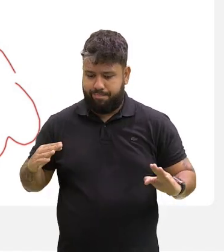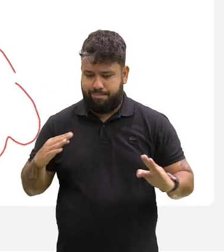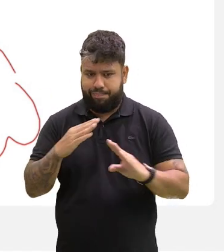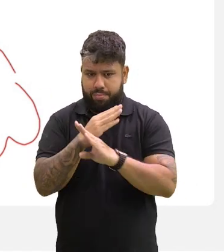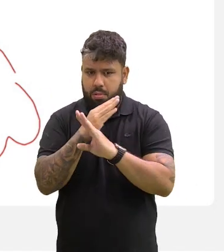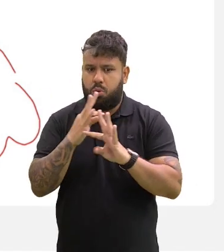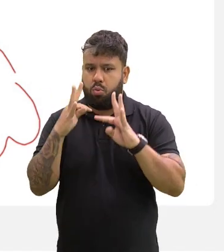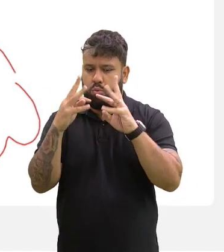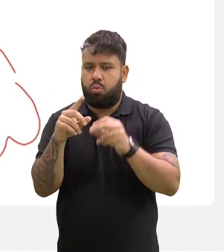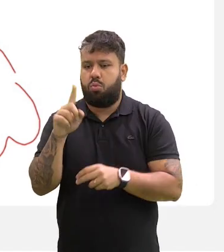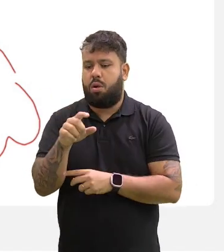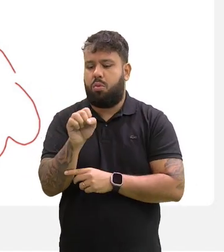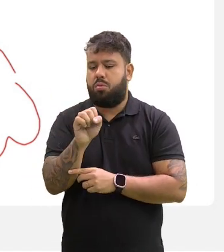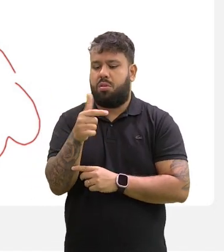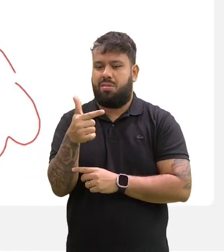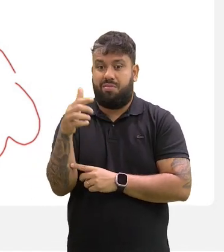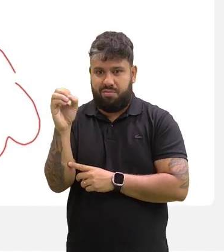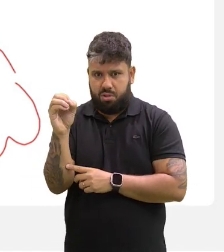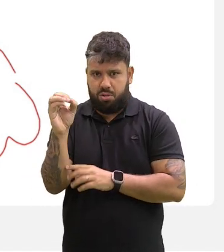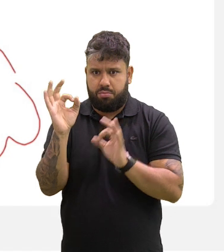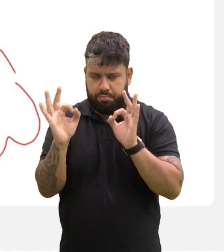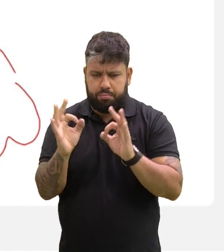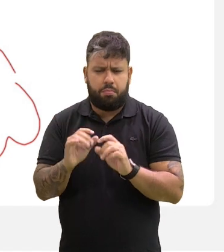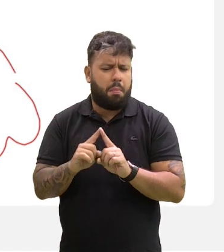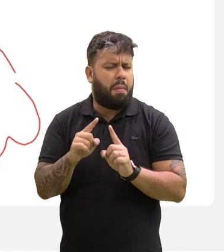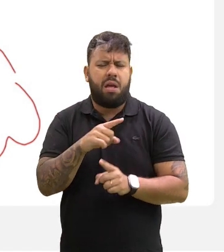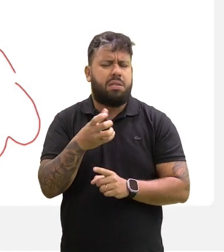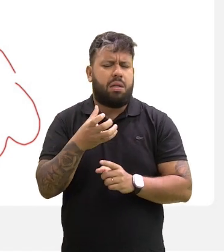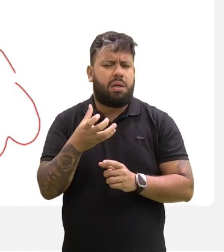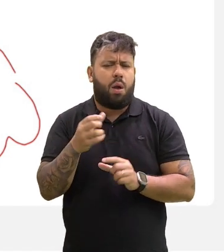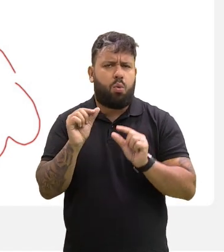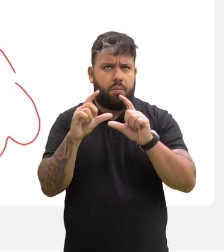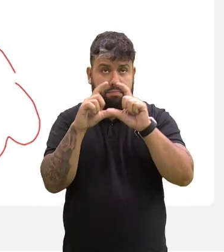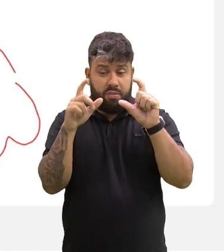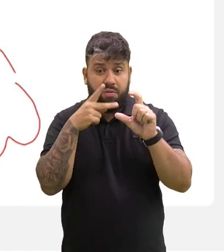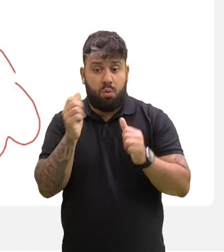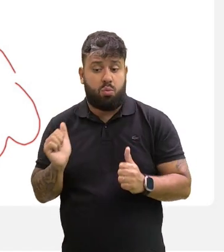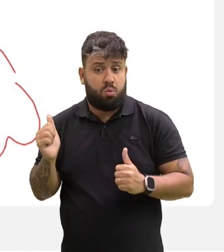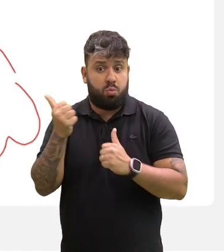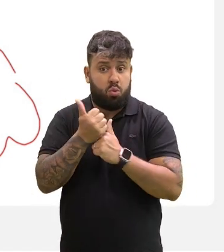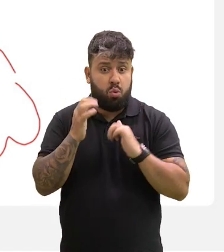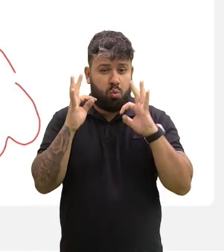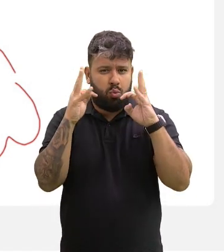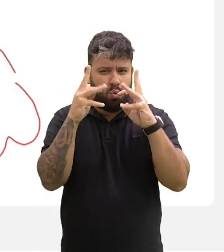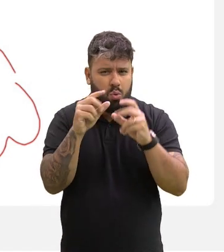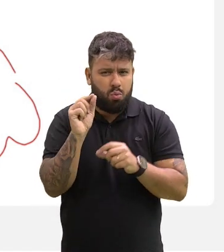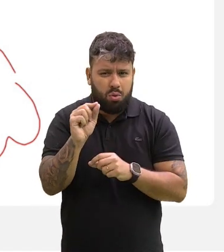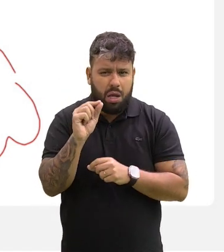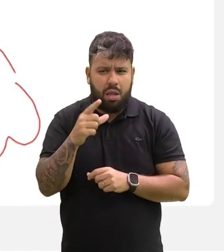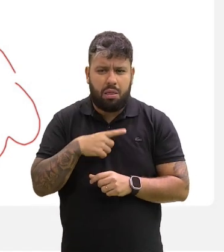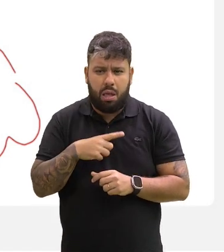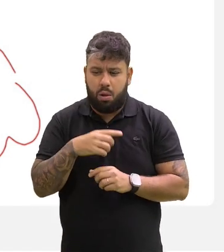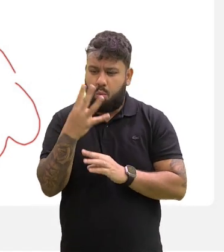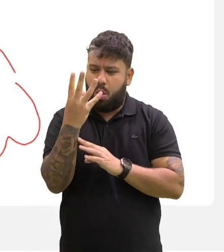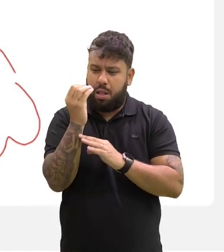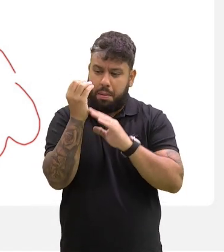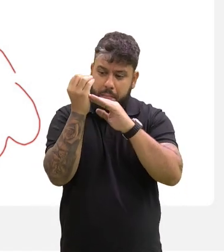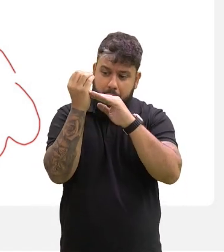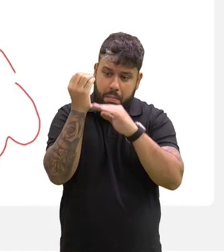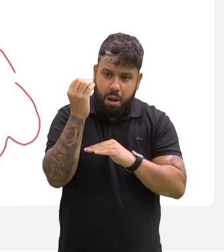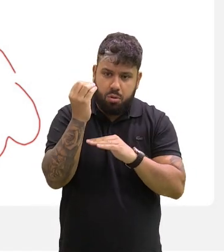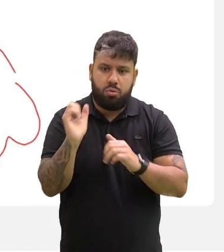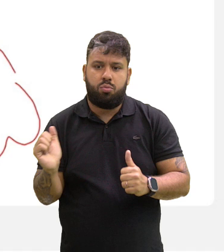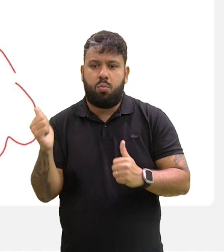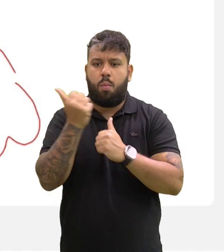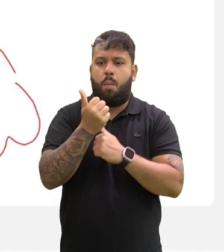números deu 820. Só que, por hipótese, ele quer substituir todos os calçados de menor que 40 pela moda,